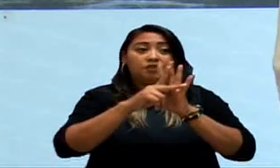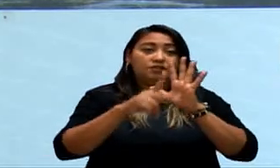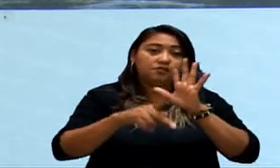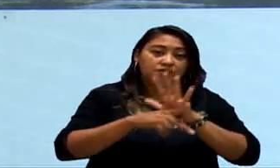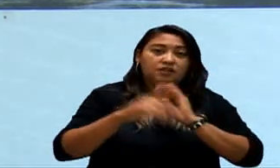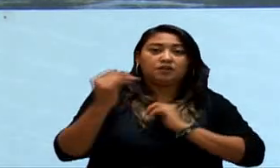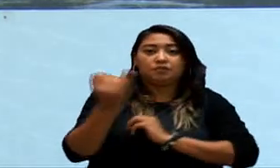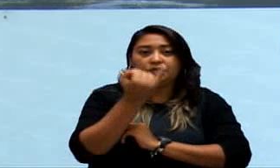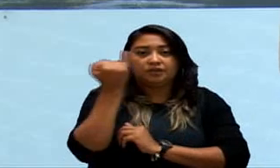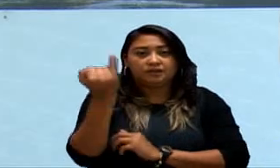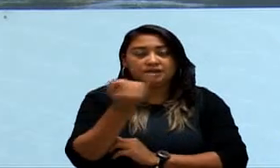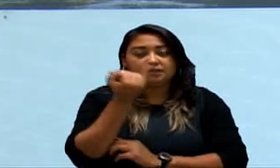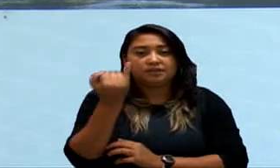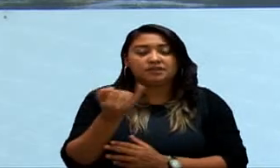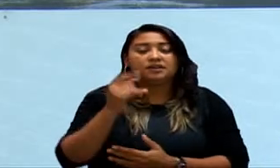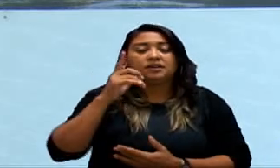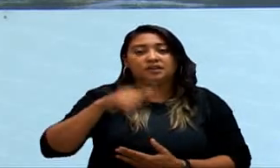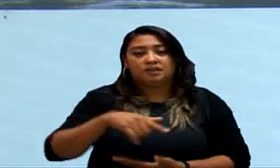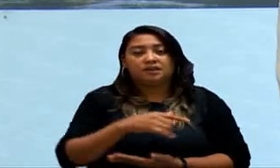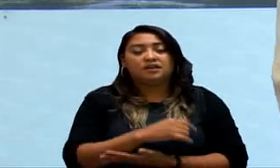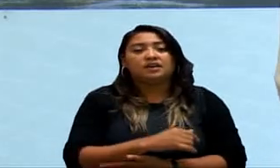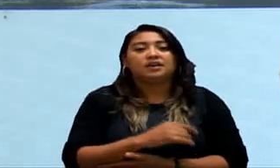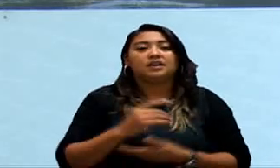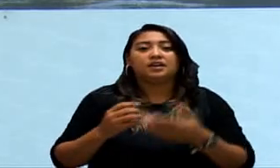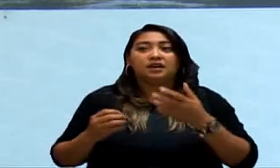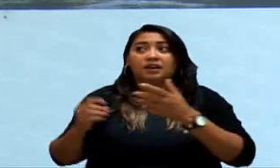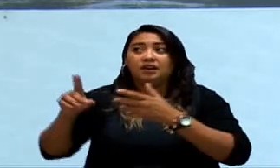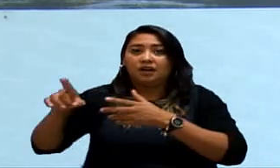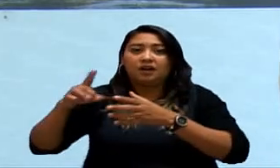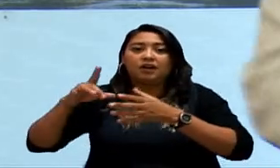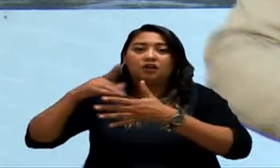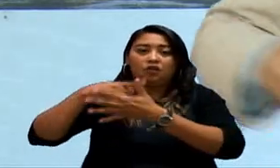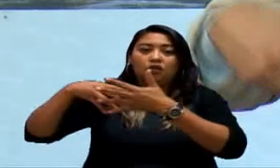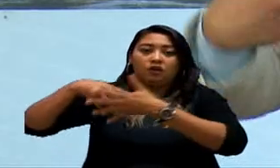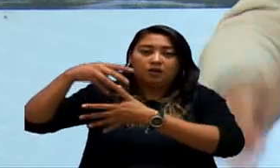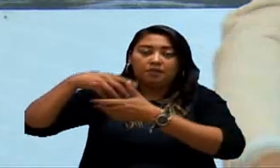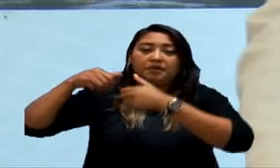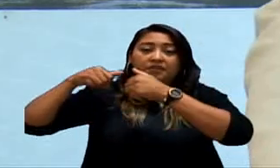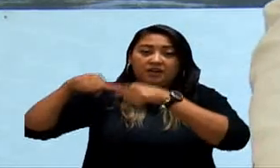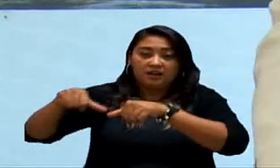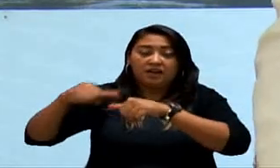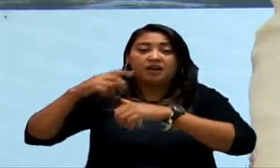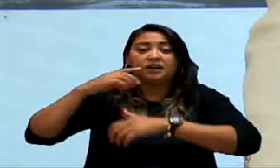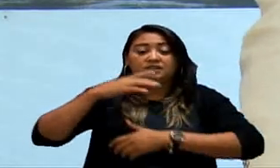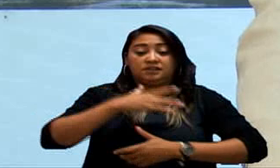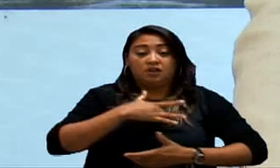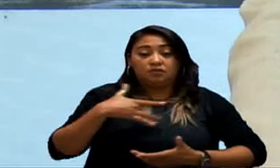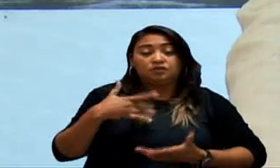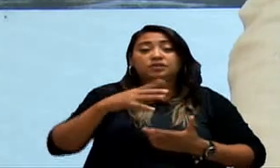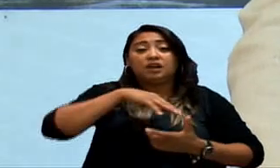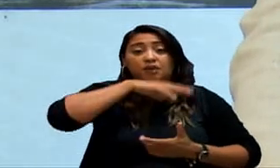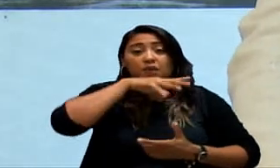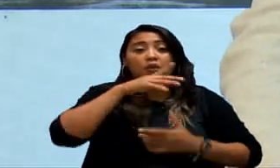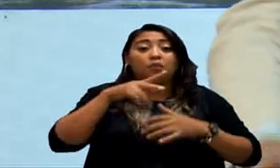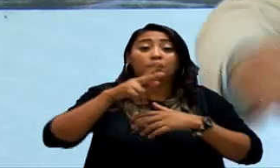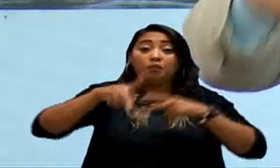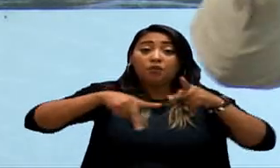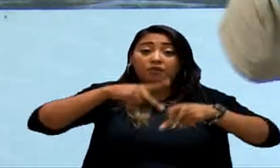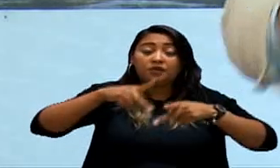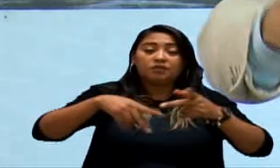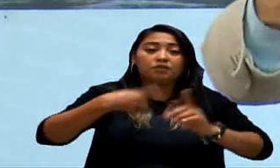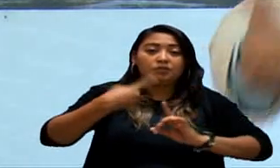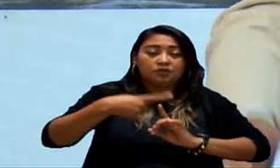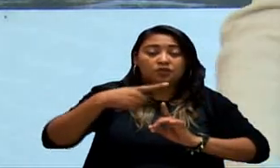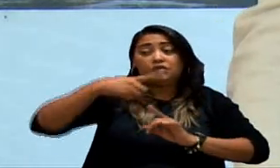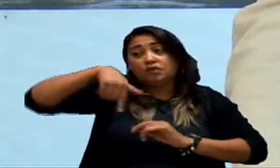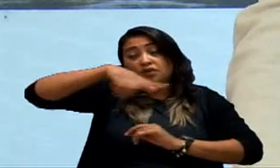a importância que é criar um programa permanente de um sistema de saúde animal público, que a gente